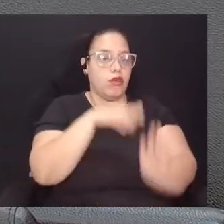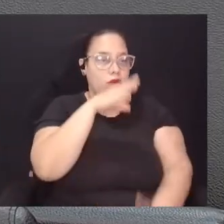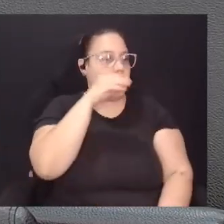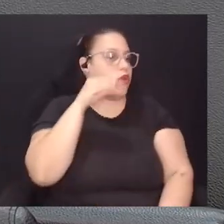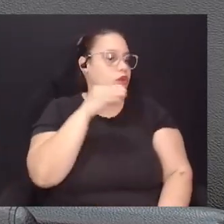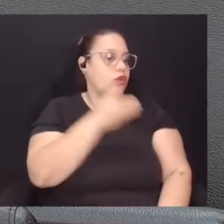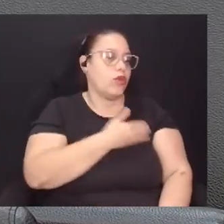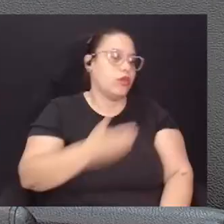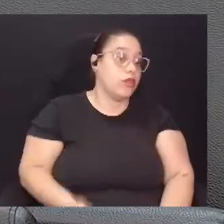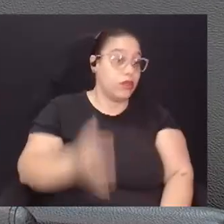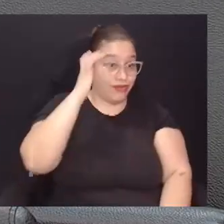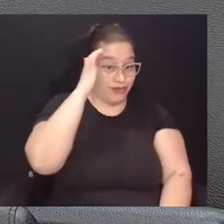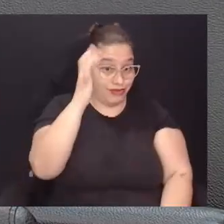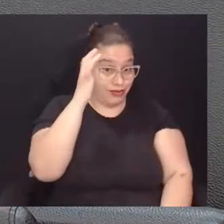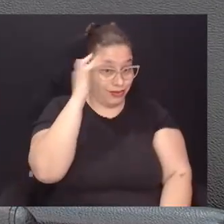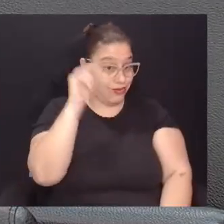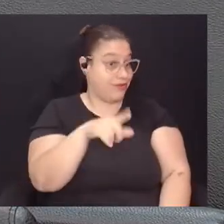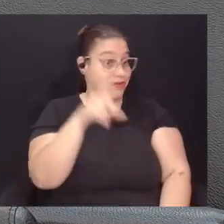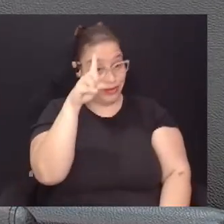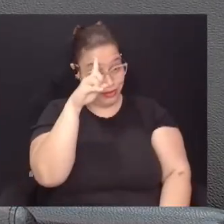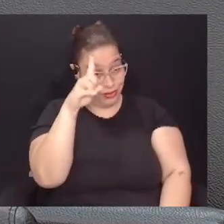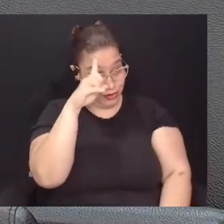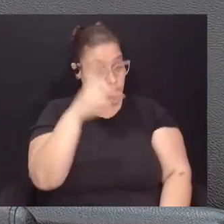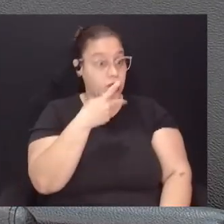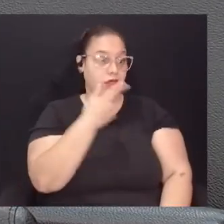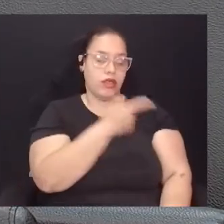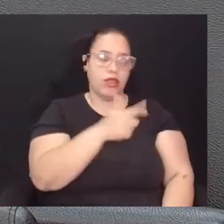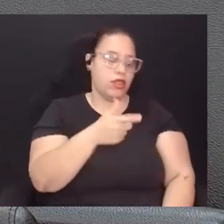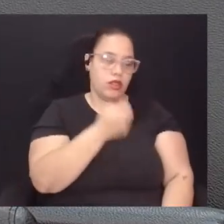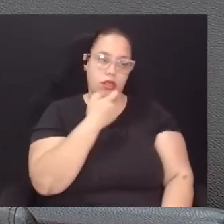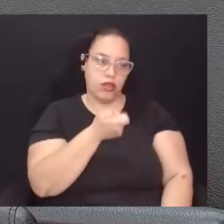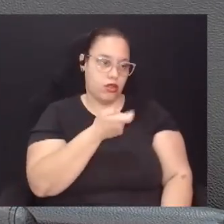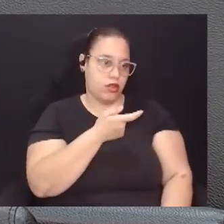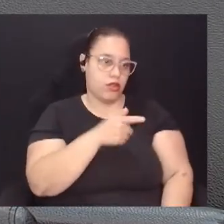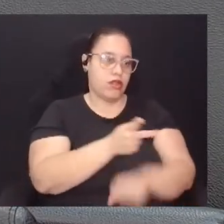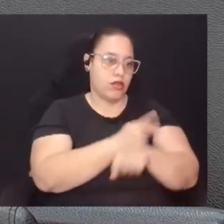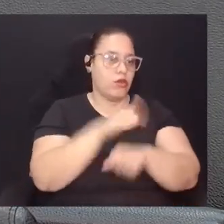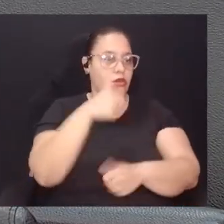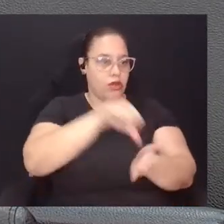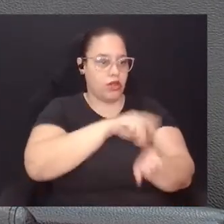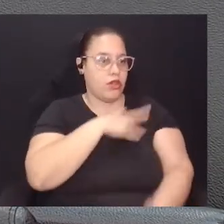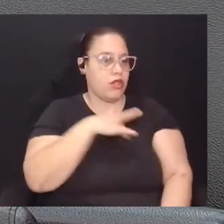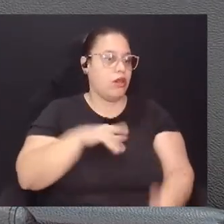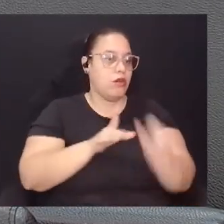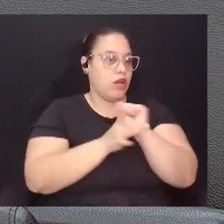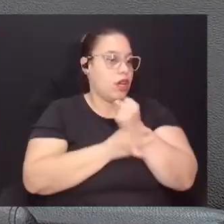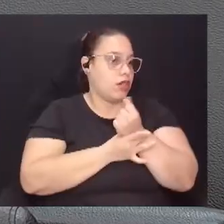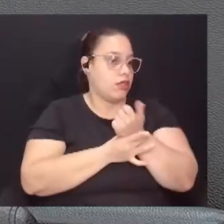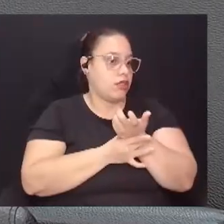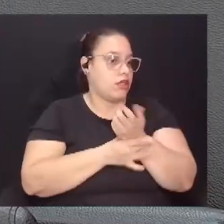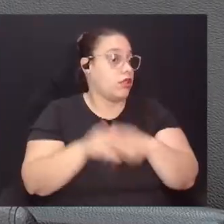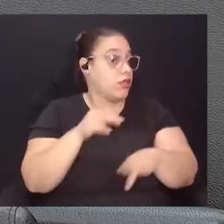próprios servidores, porque imagina, né, você todos os dias você tem que falar assim: olha, não tem o seu medicamento, procure outro posto de saúde para garantir